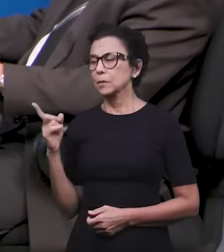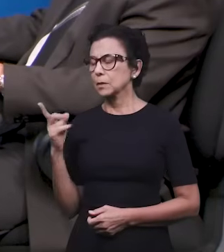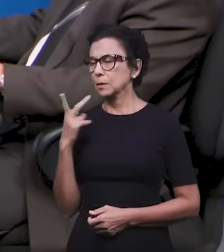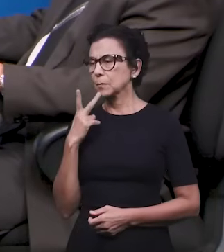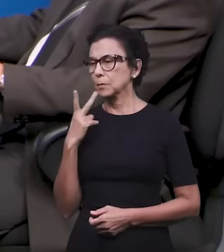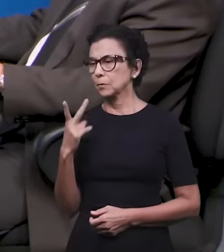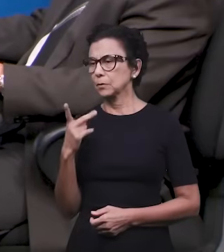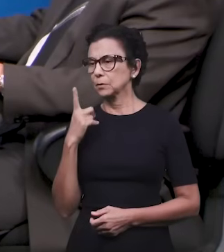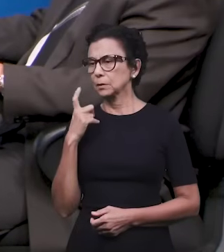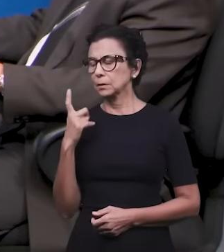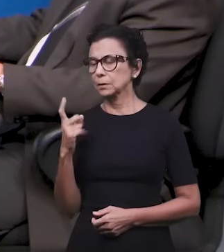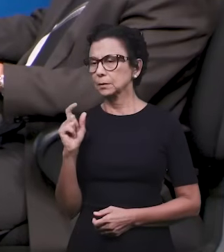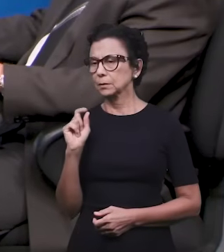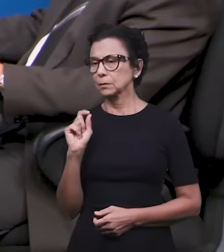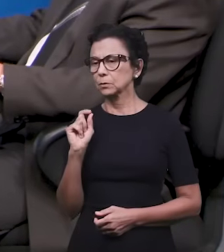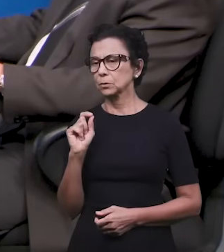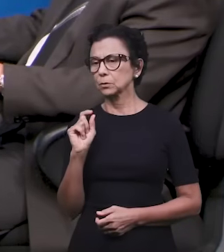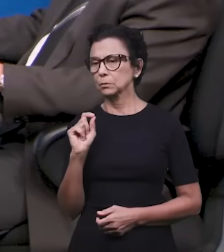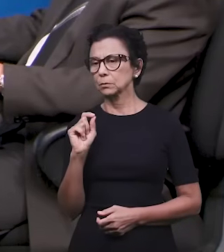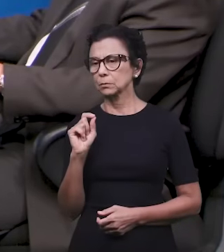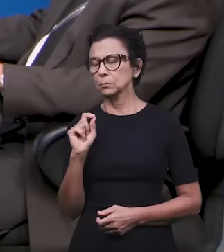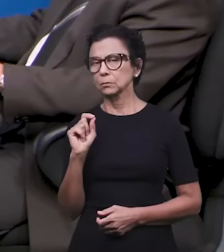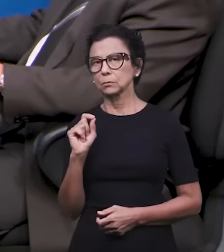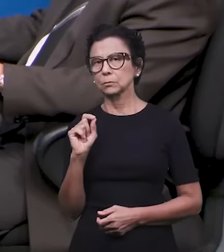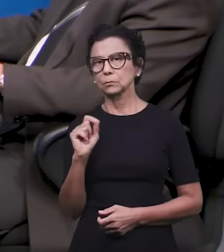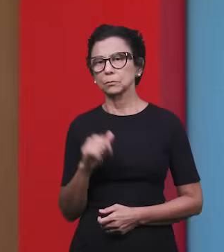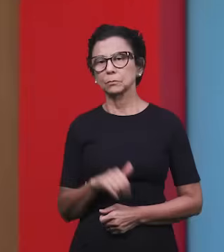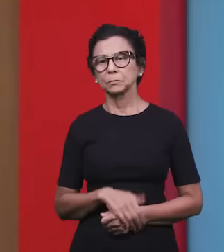colocação interessante, o servir no pó.